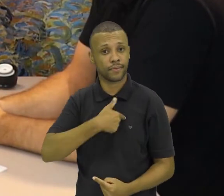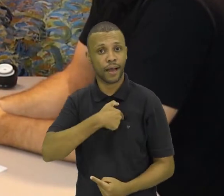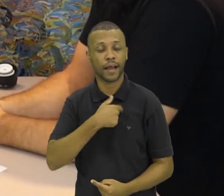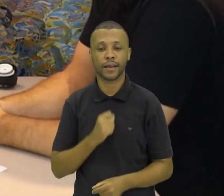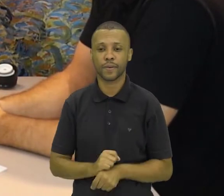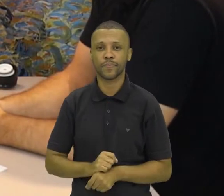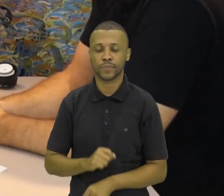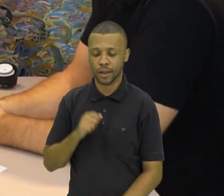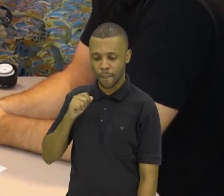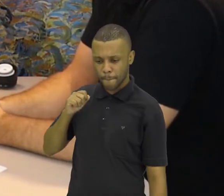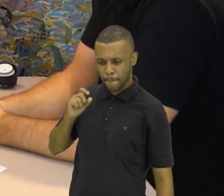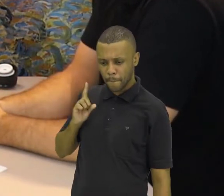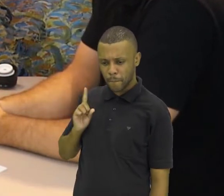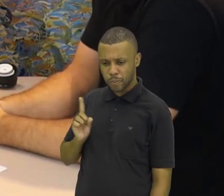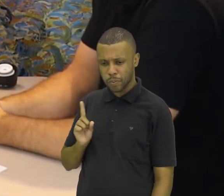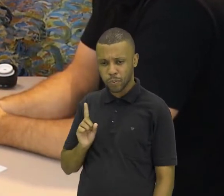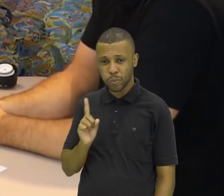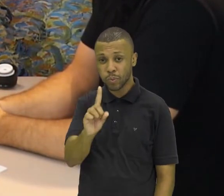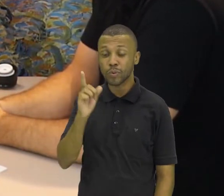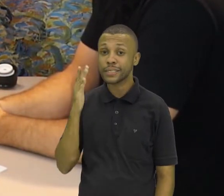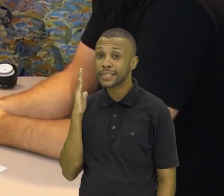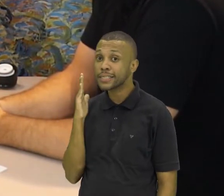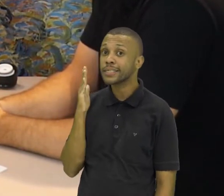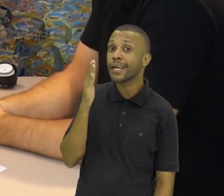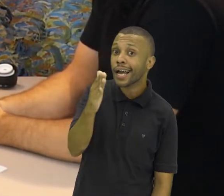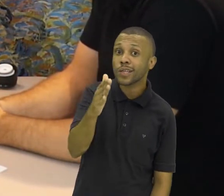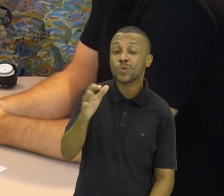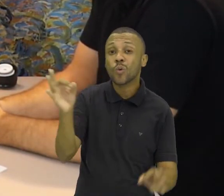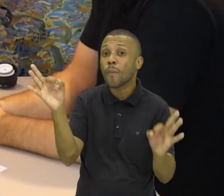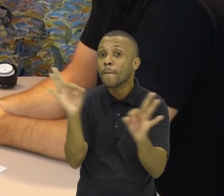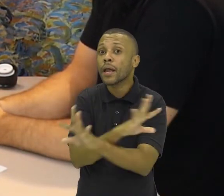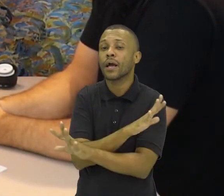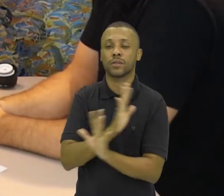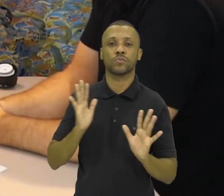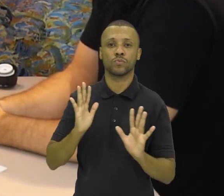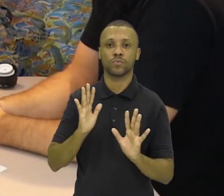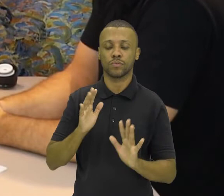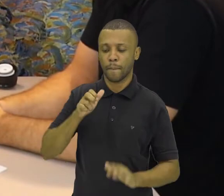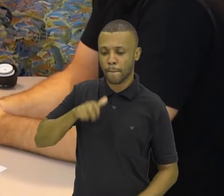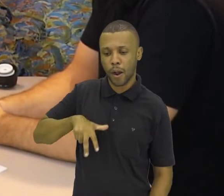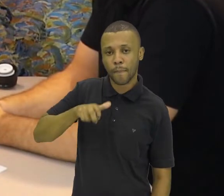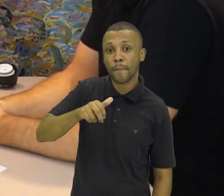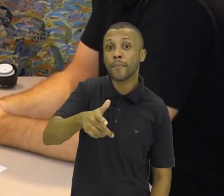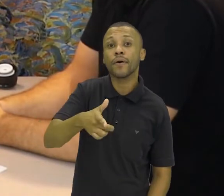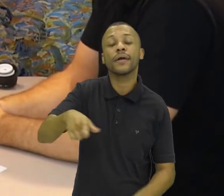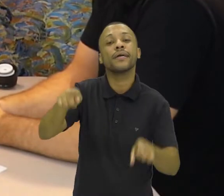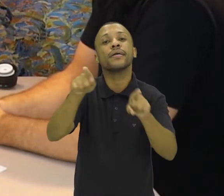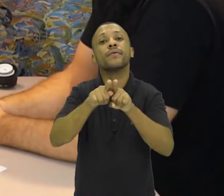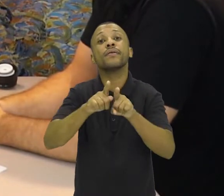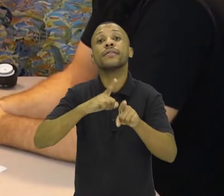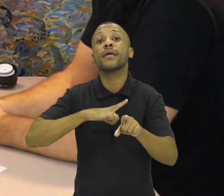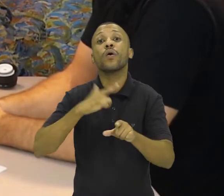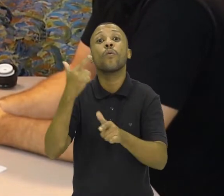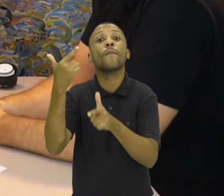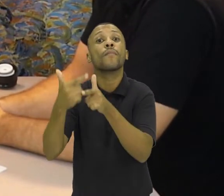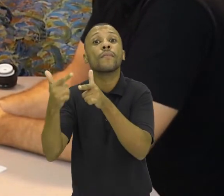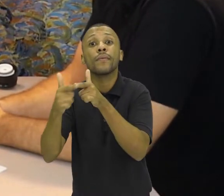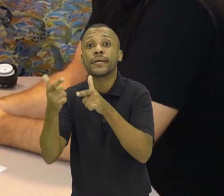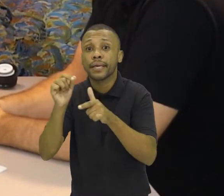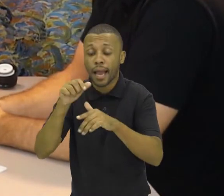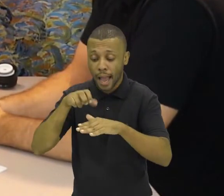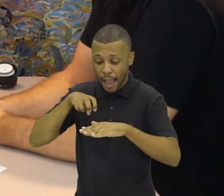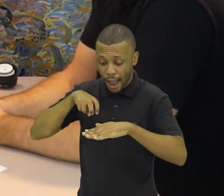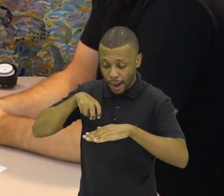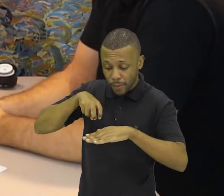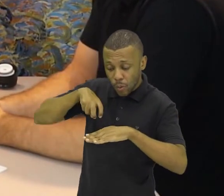fechada de semáforo. Um pedestre, normal. Agora, e outra coisa, hein? A rampa para cadeirante